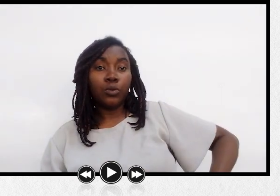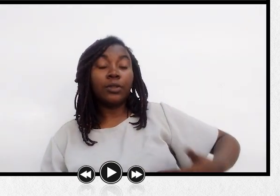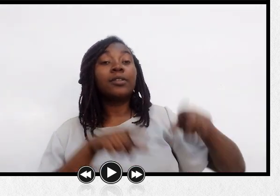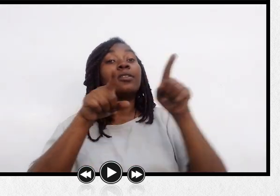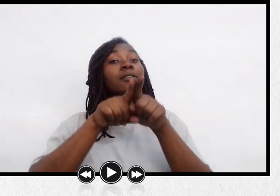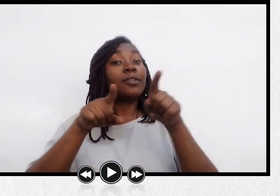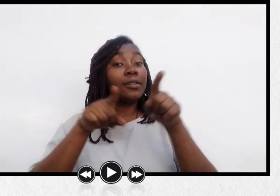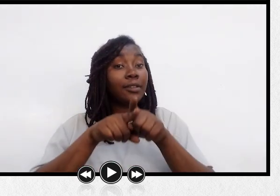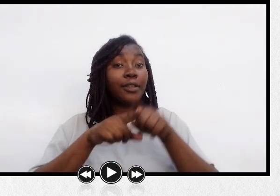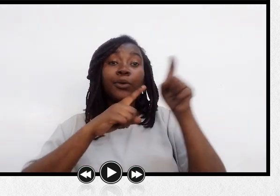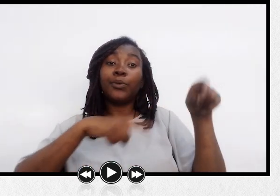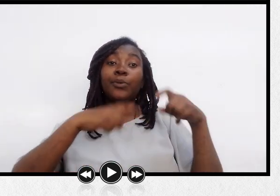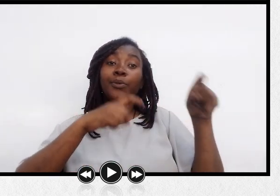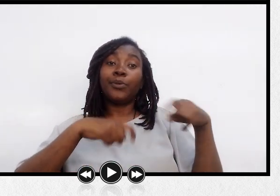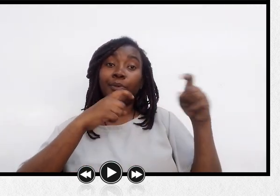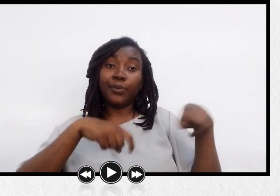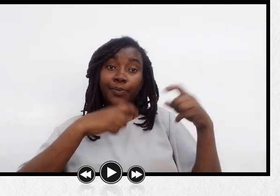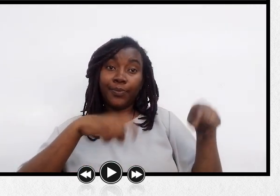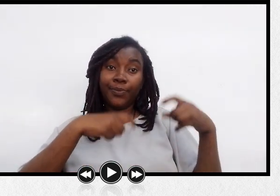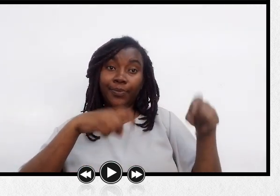e rurais.